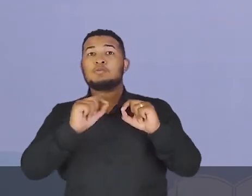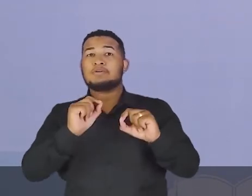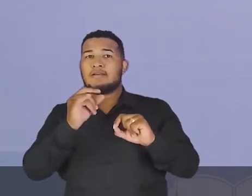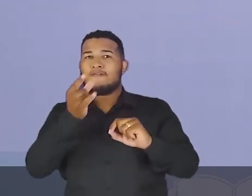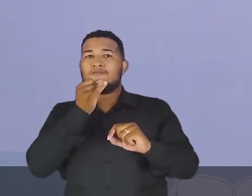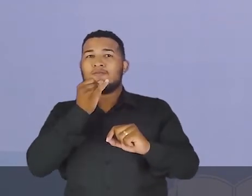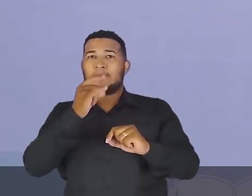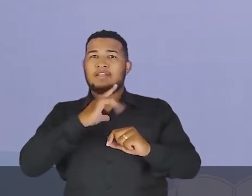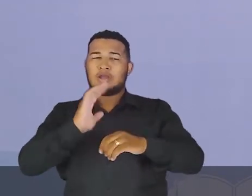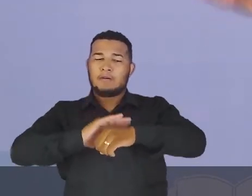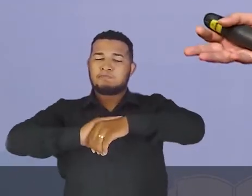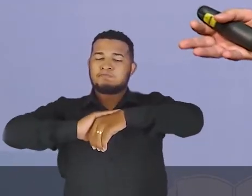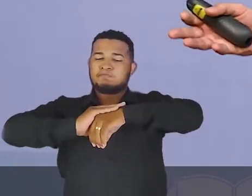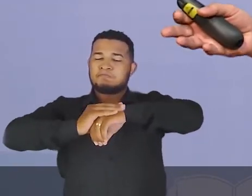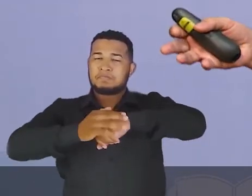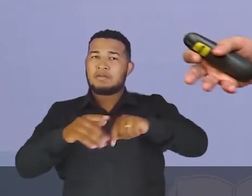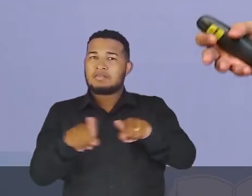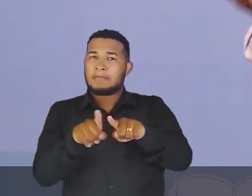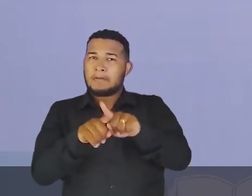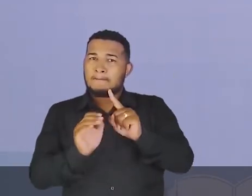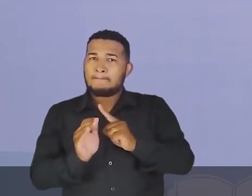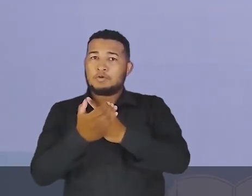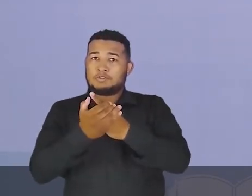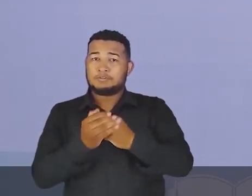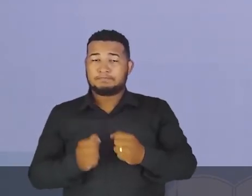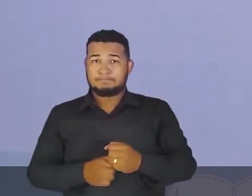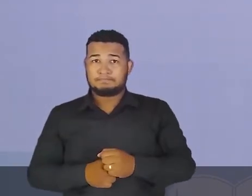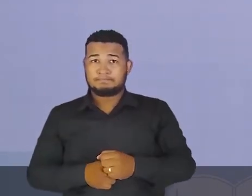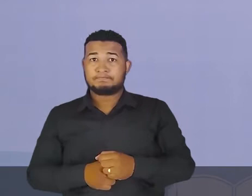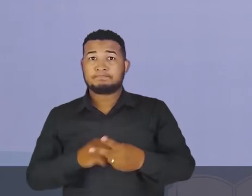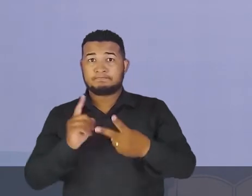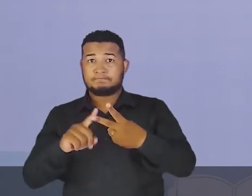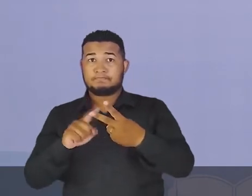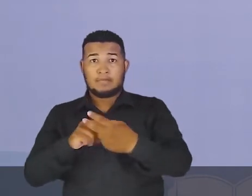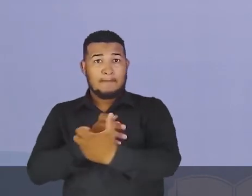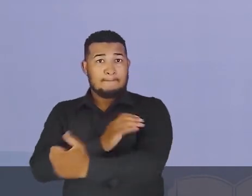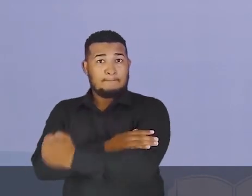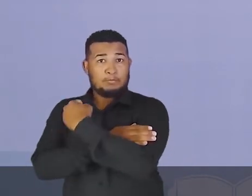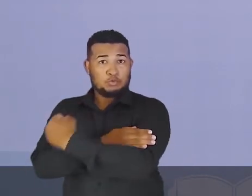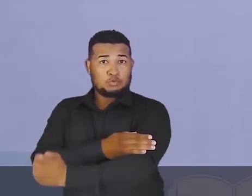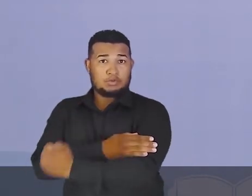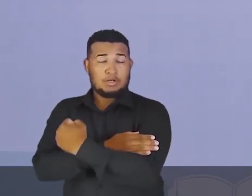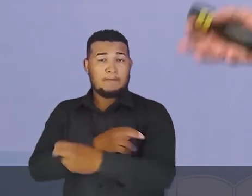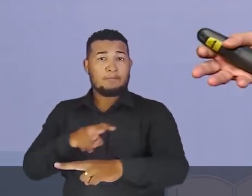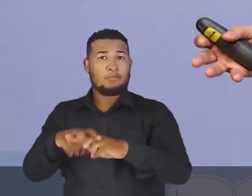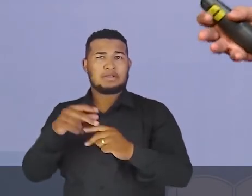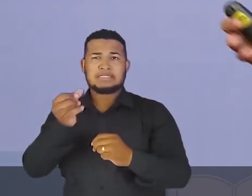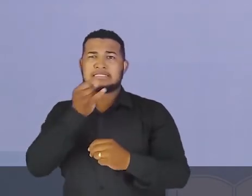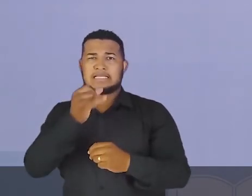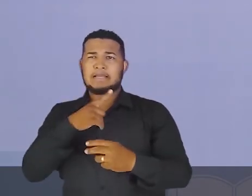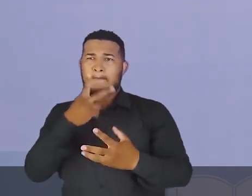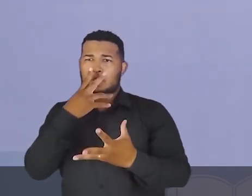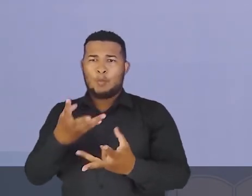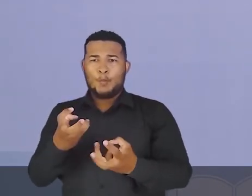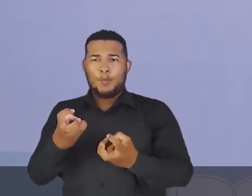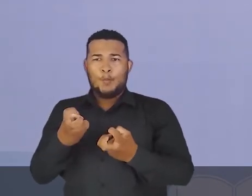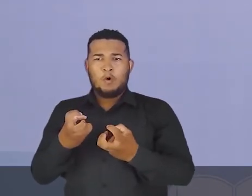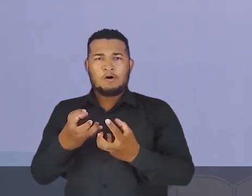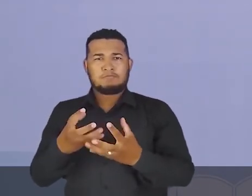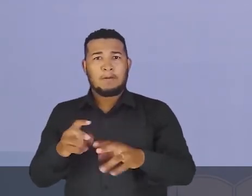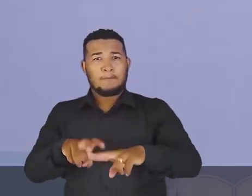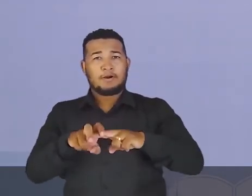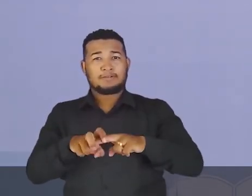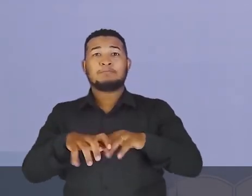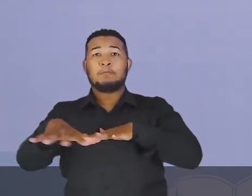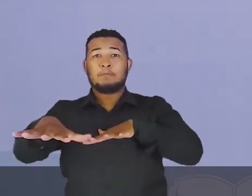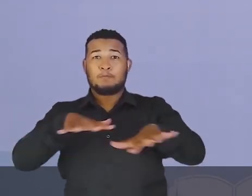por revestir e proteger. O tecido muscular é um tecido que é responsável pelas contrações, está diretamente relacionado